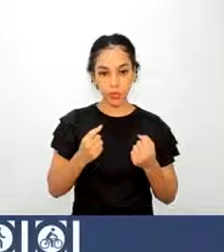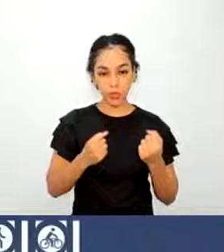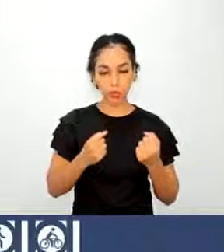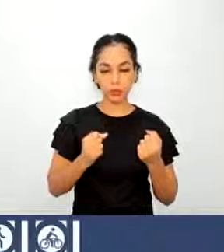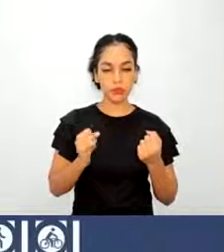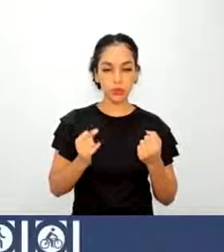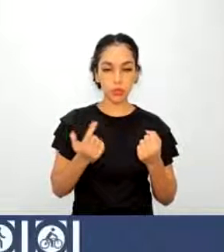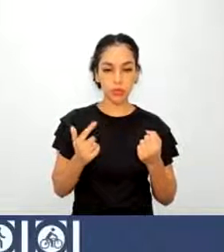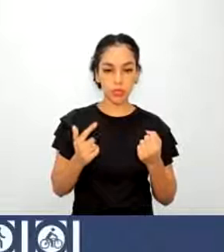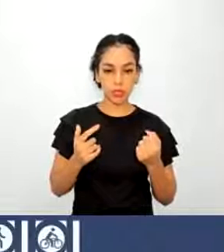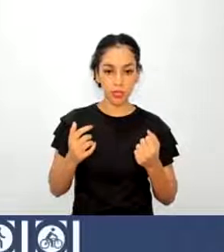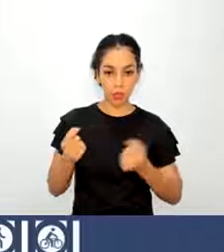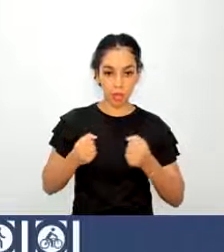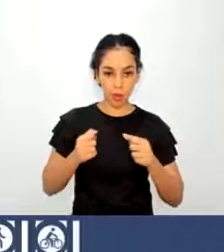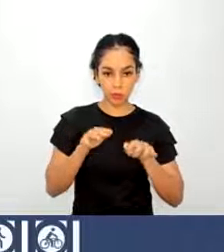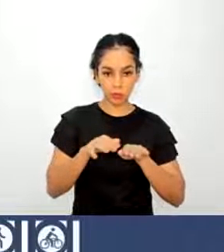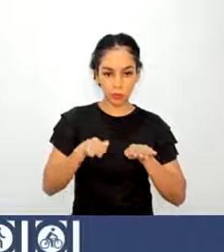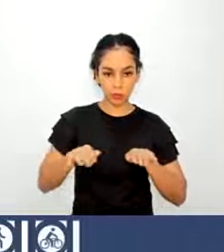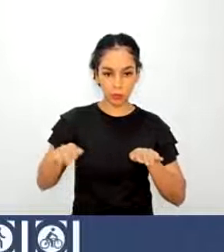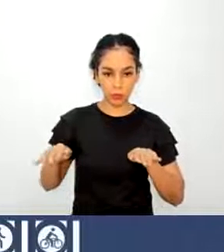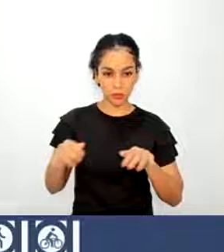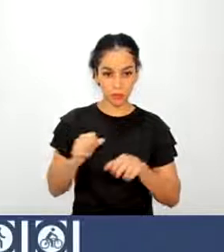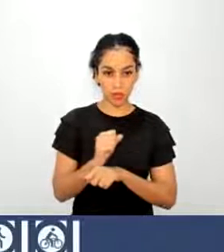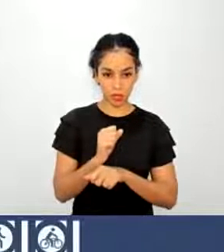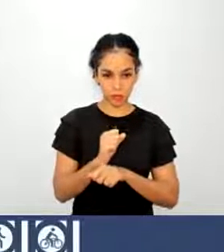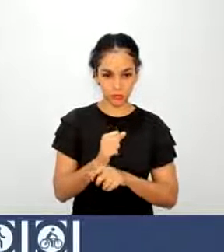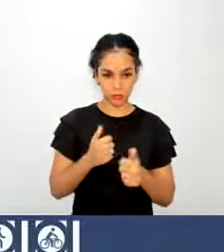Digo, carro estacionado, não é carro passando, não. Então,